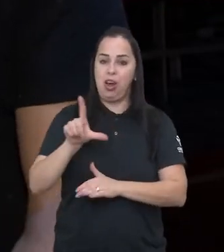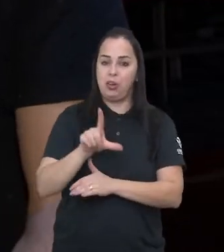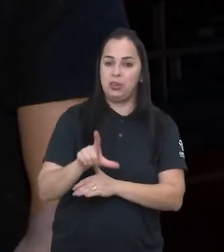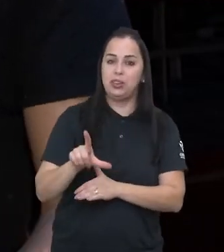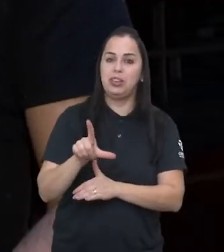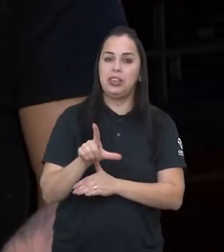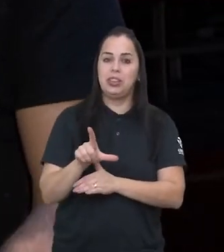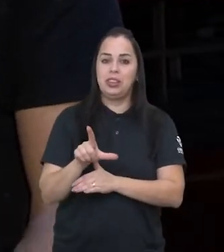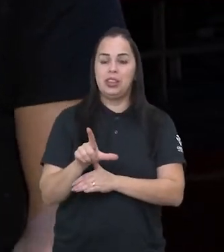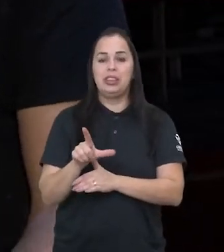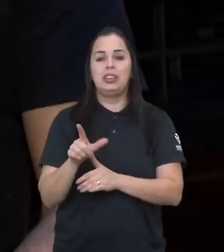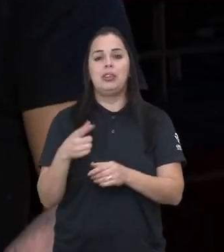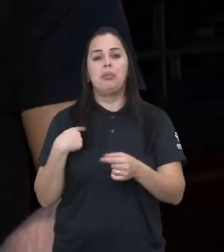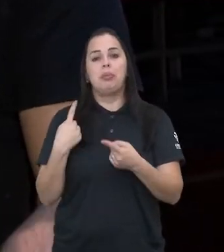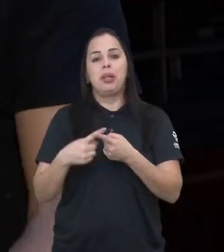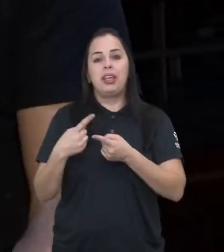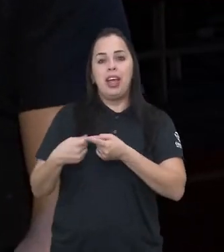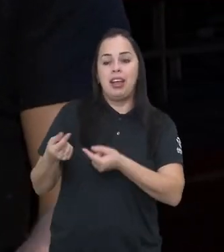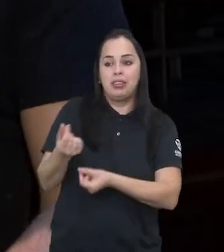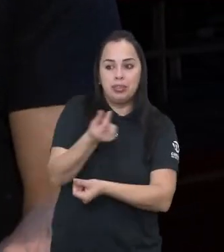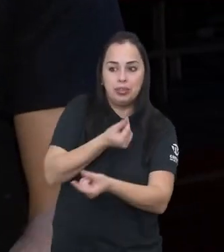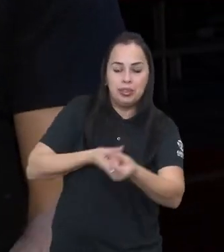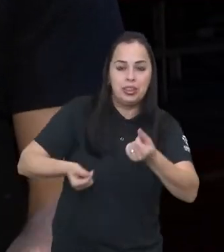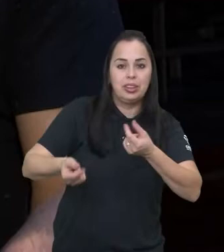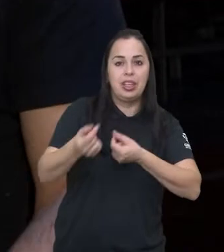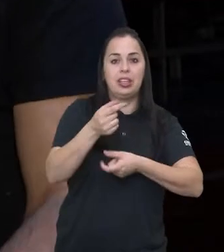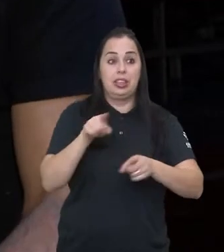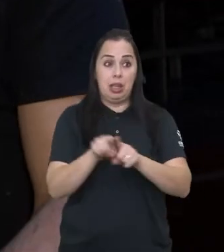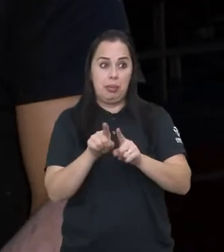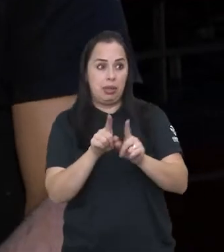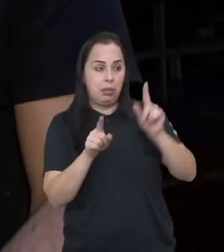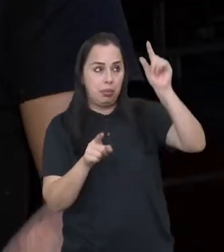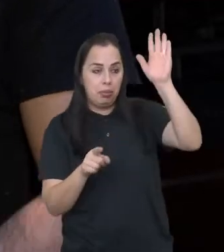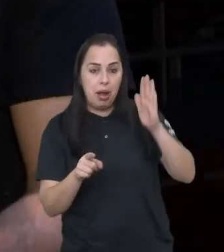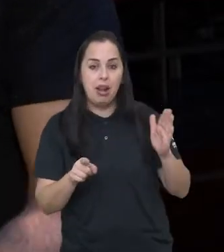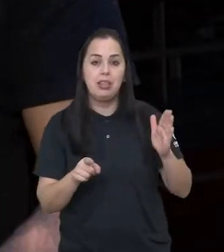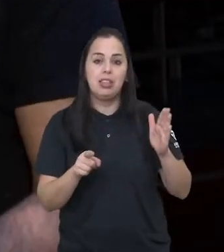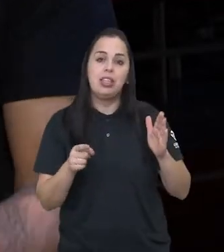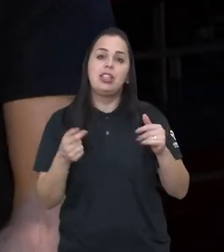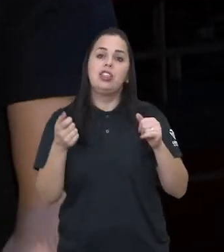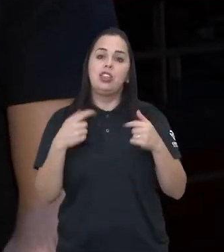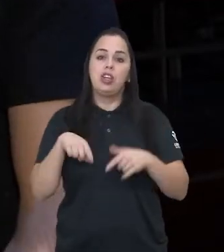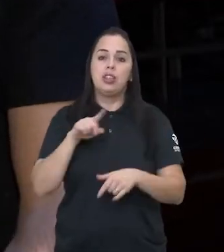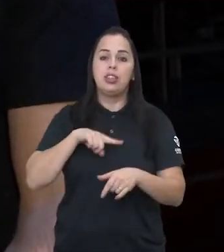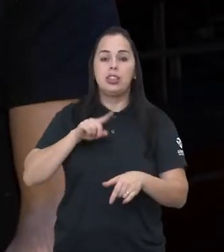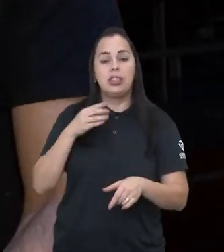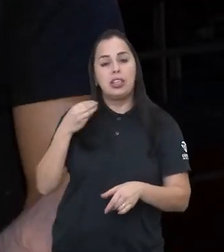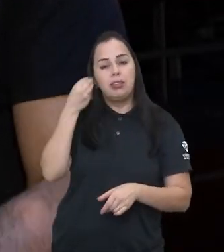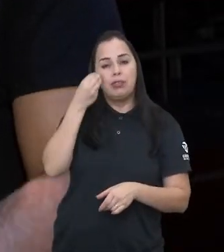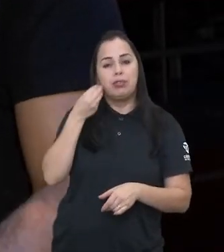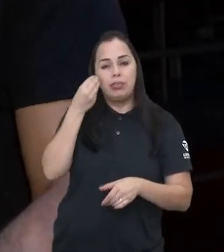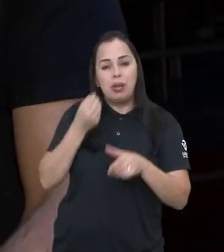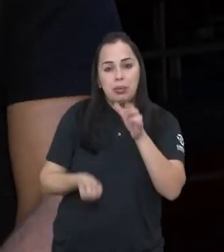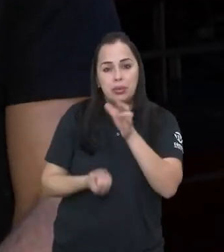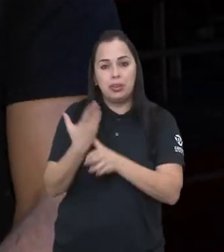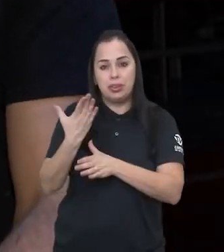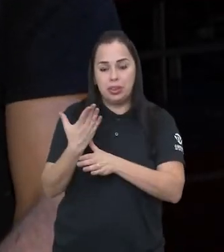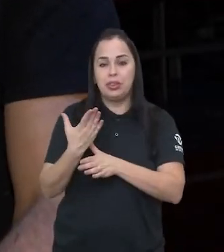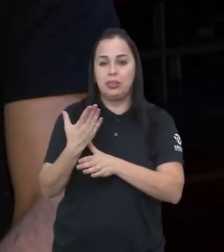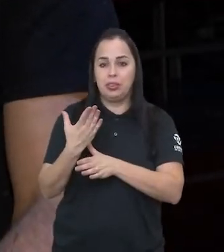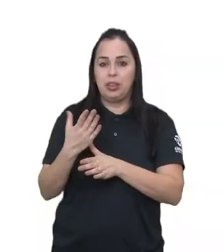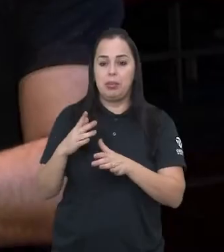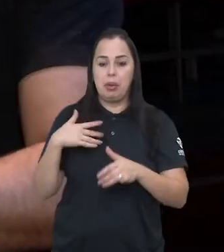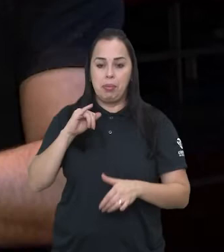isso envolve a questão econômica do município, do nosso país, né? E a gente cria todas essas possibilidades para poder